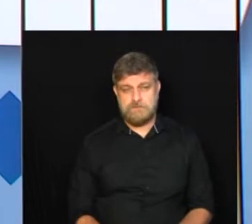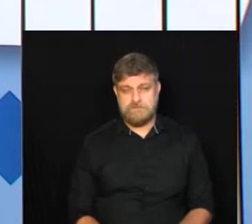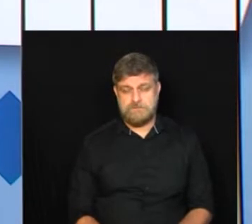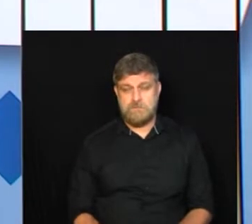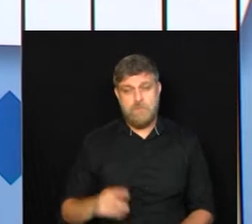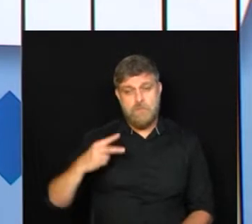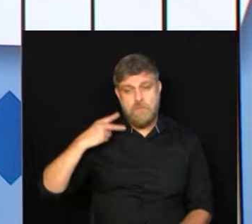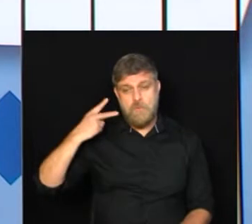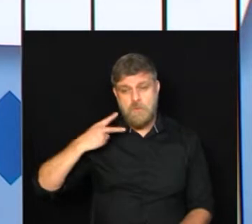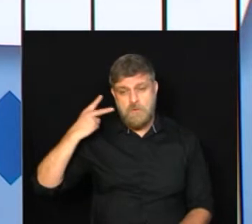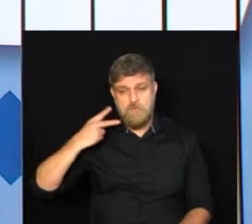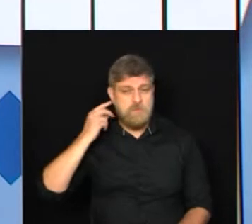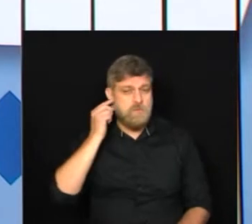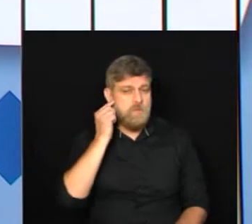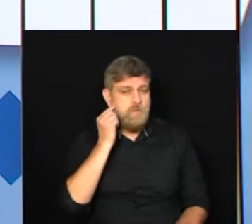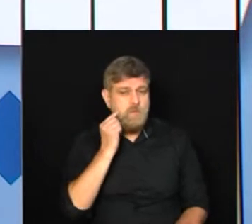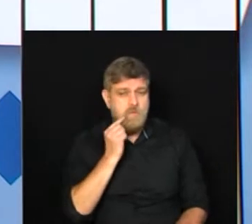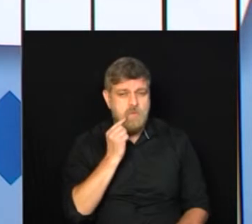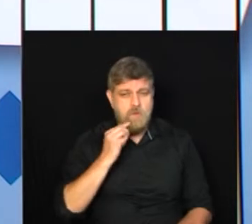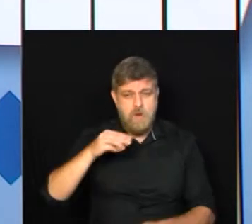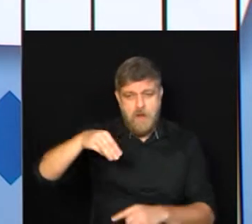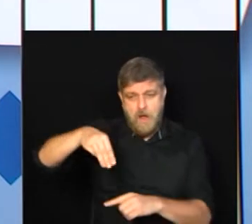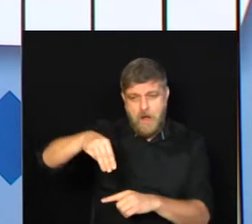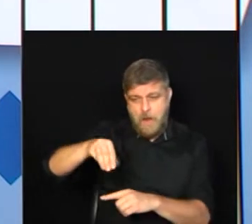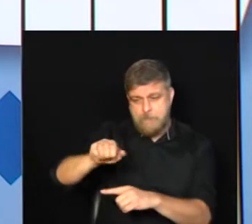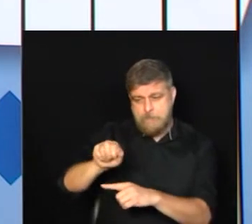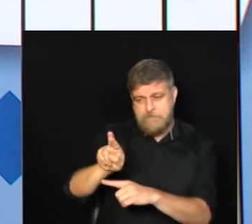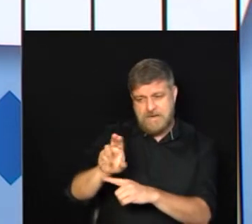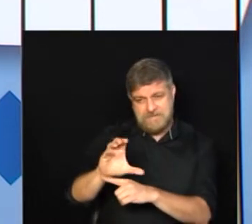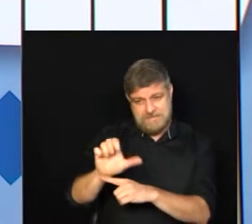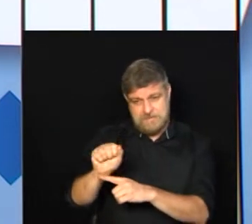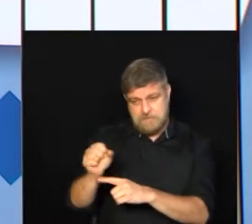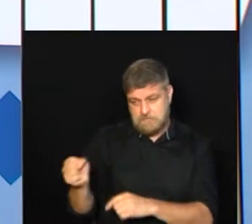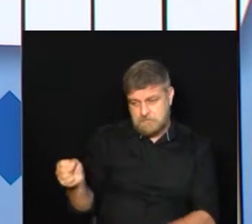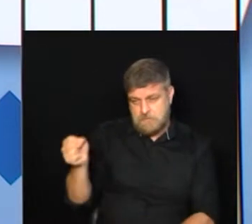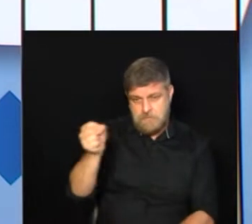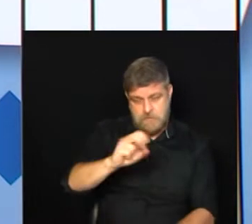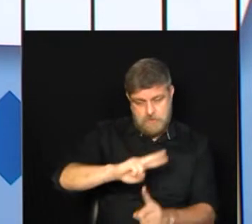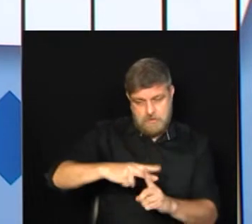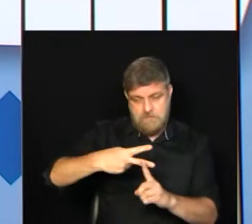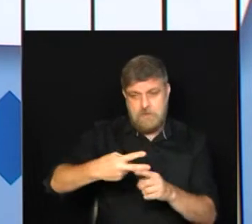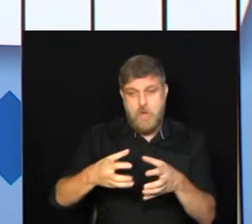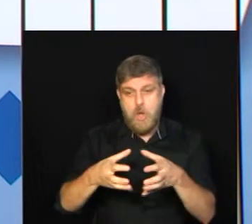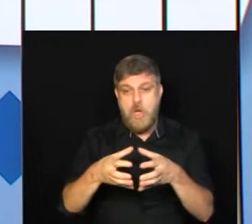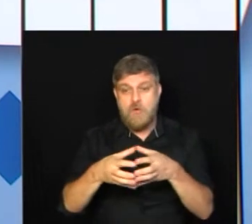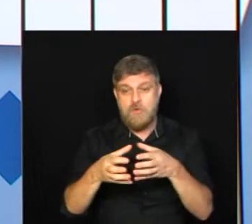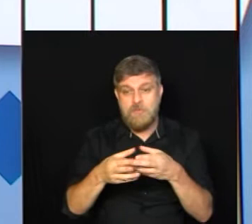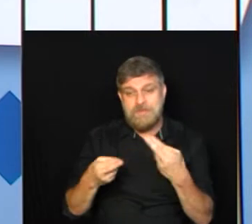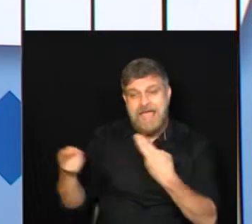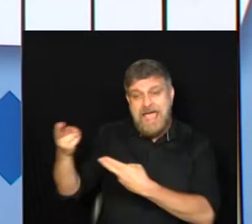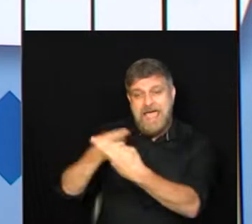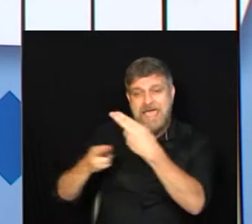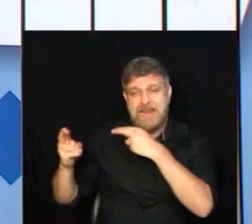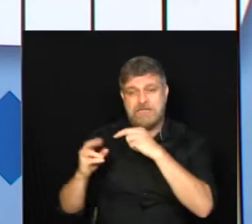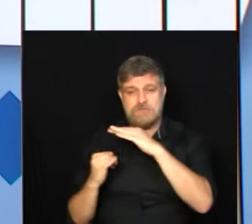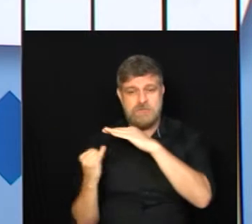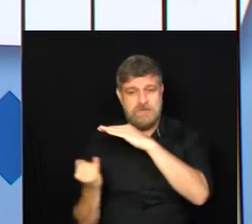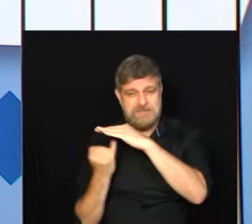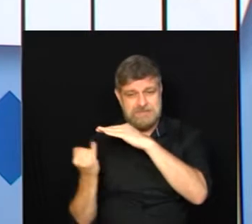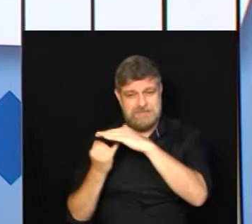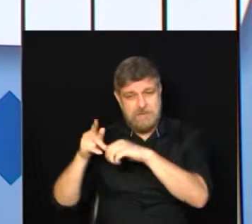o vereador Marcelo Silva foi reconduzido à presidência da Comissão de Relações